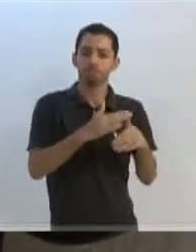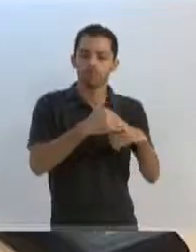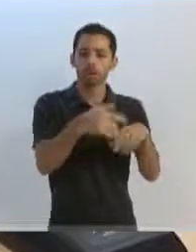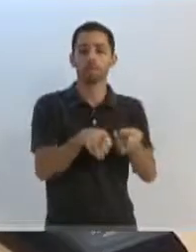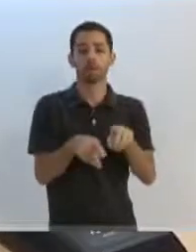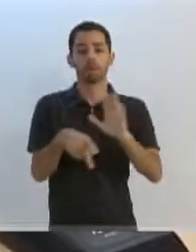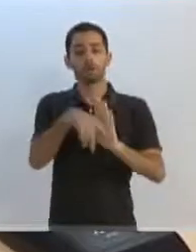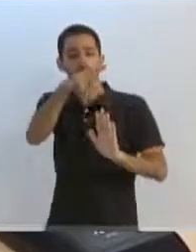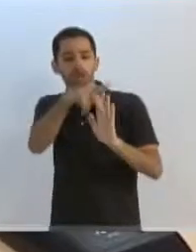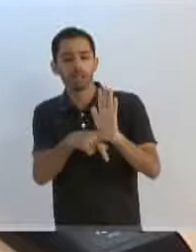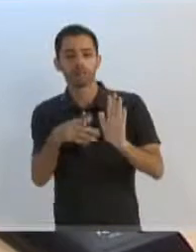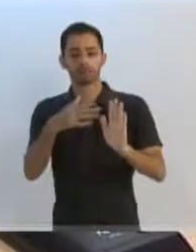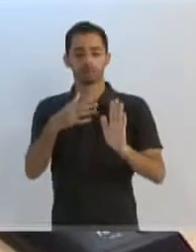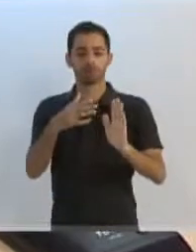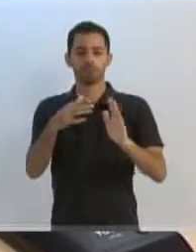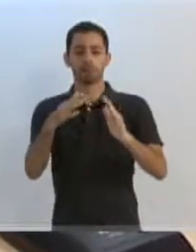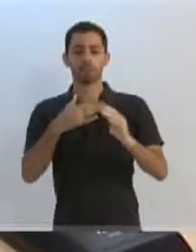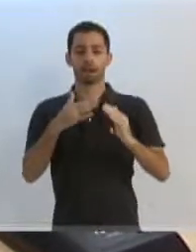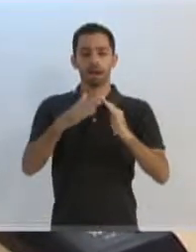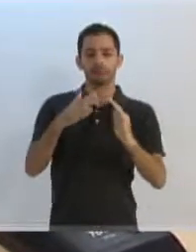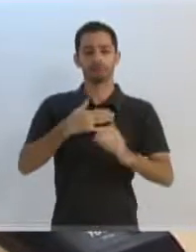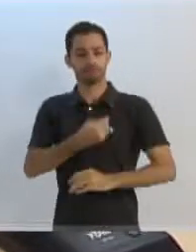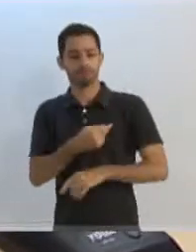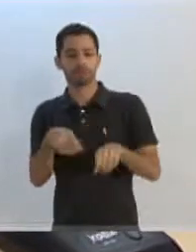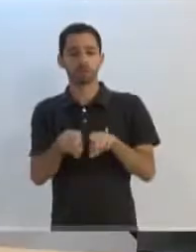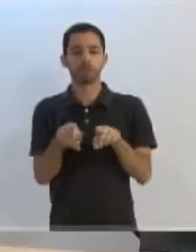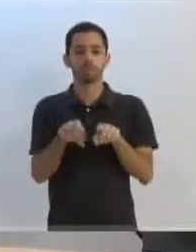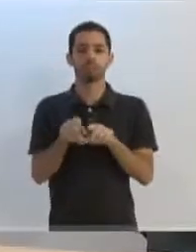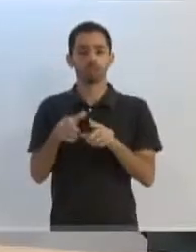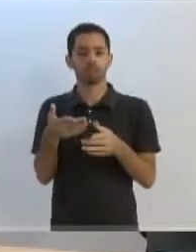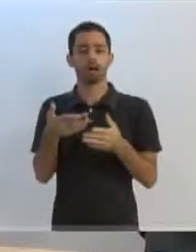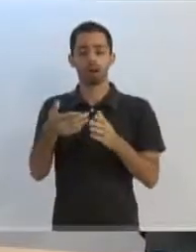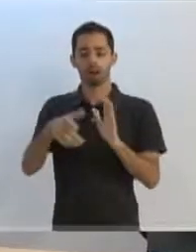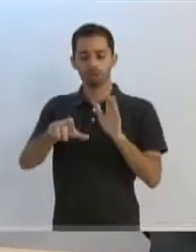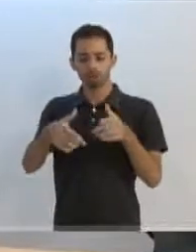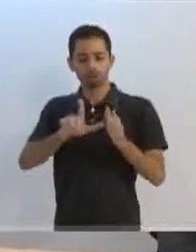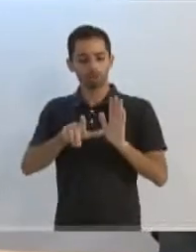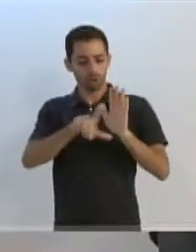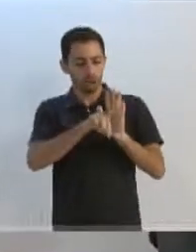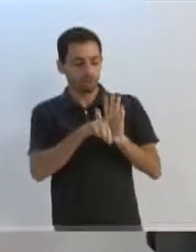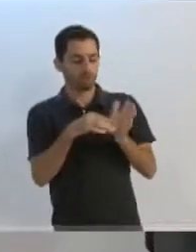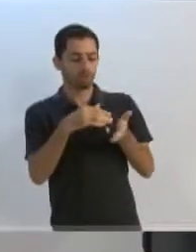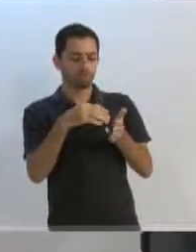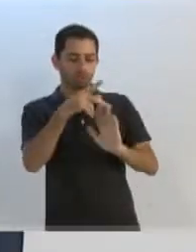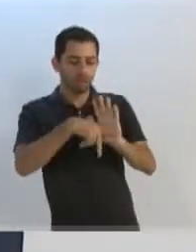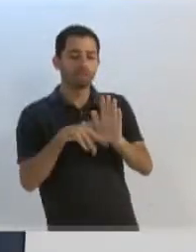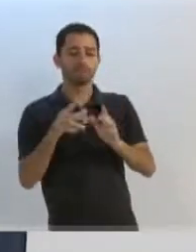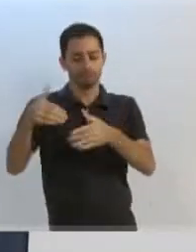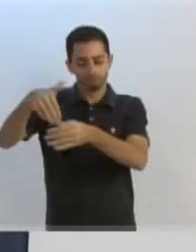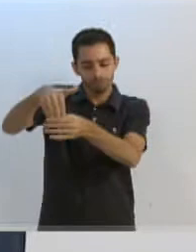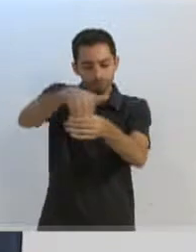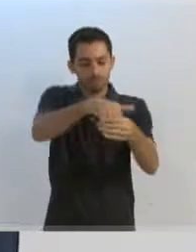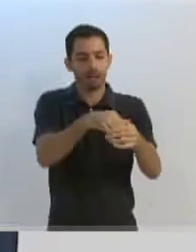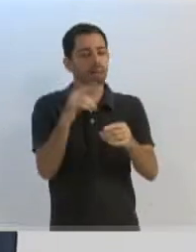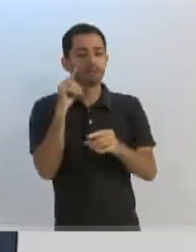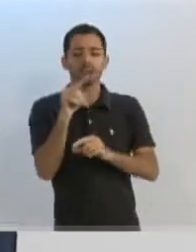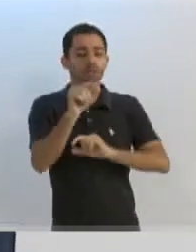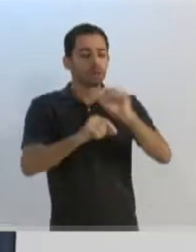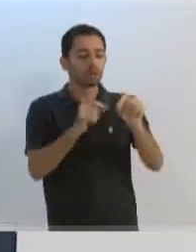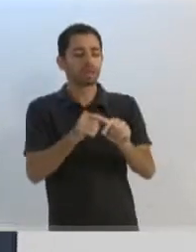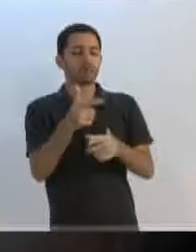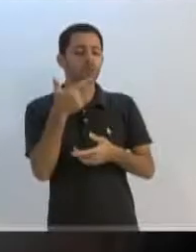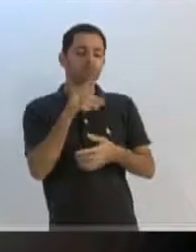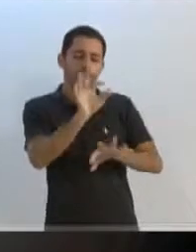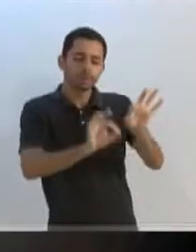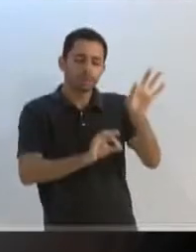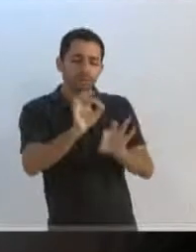vida em blumenau onde terrenos públicos estão sendo levantados onde falou se um projeto de lei que está vindo para esta casa para ser votado visando possibilitar a regulação das